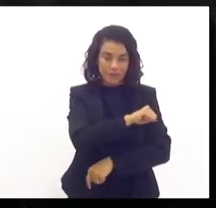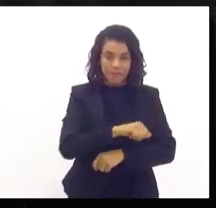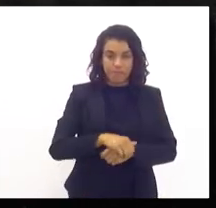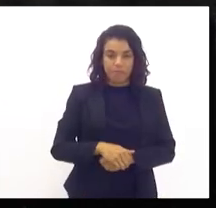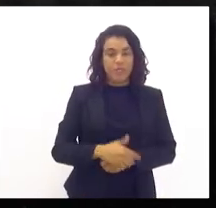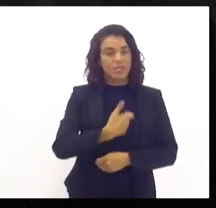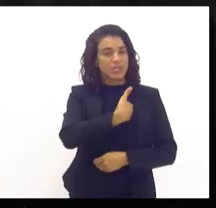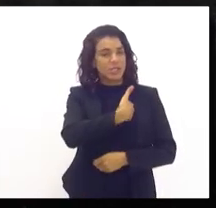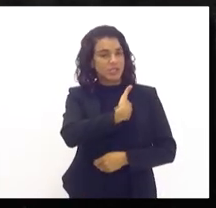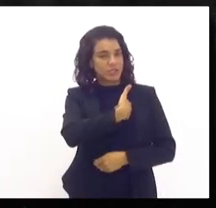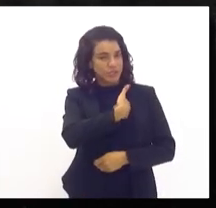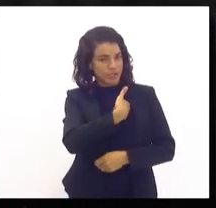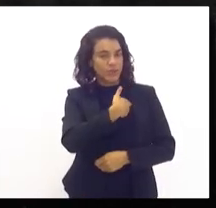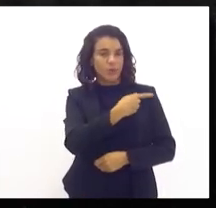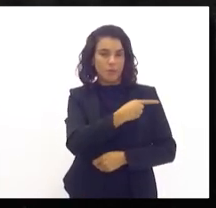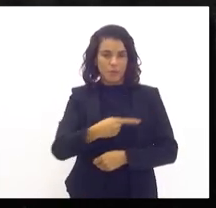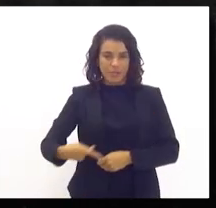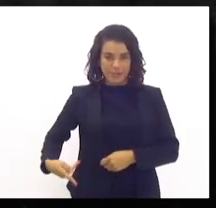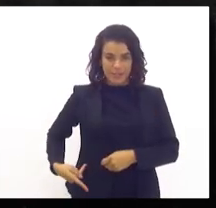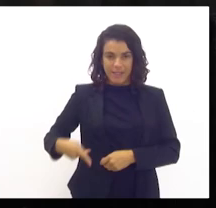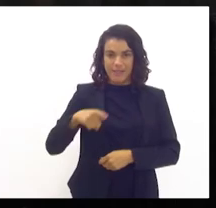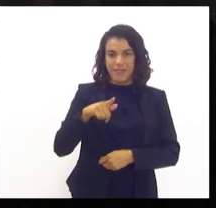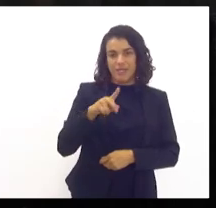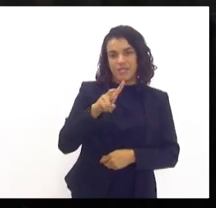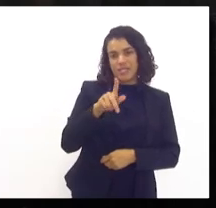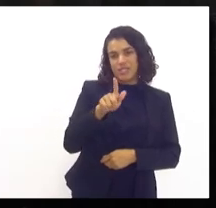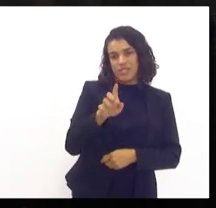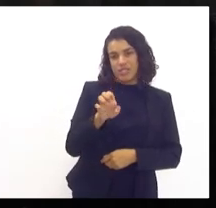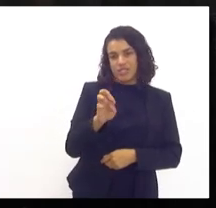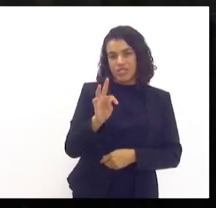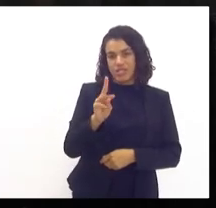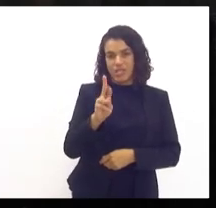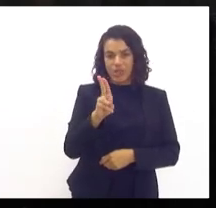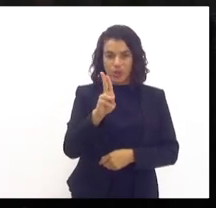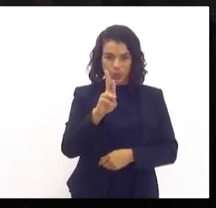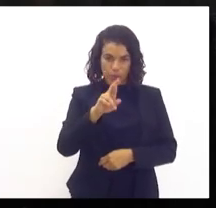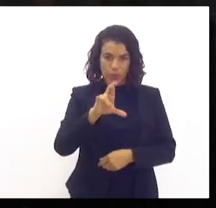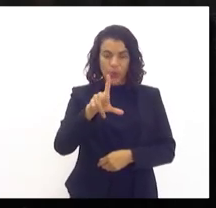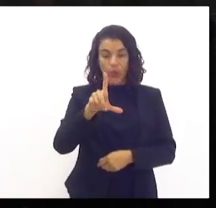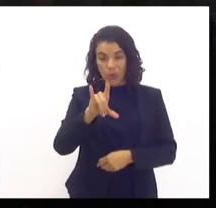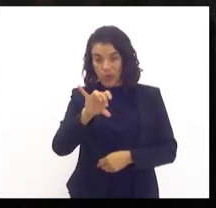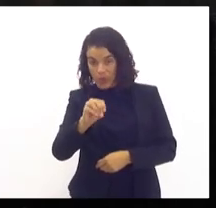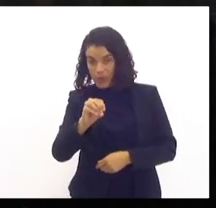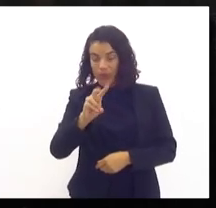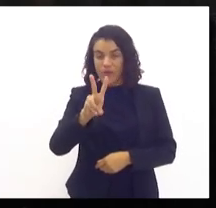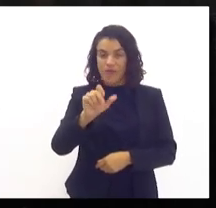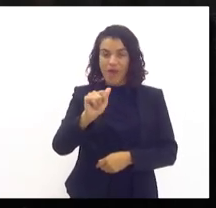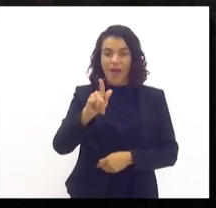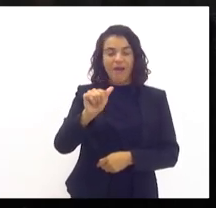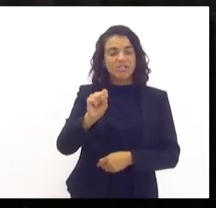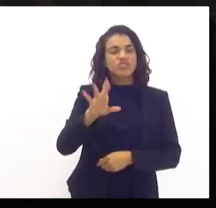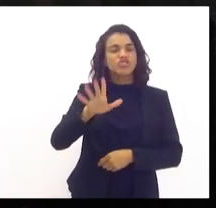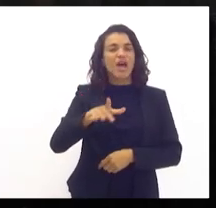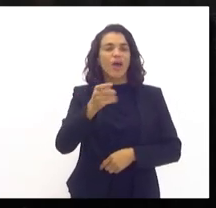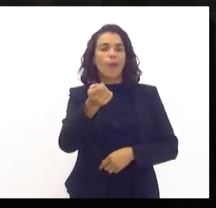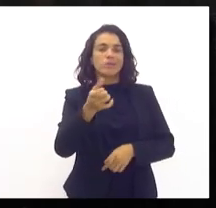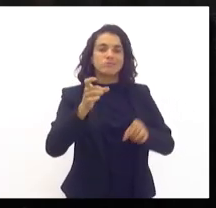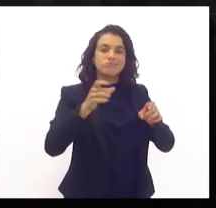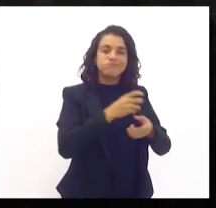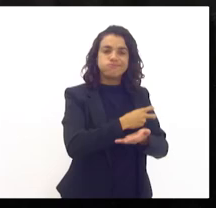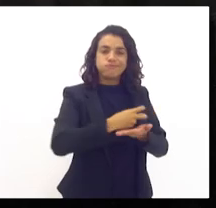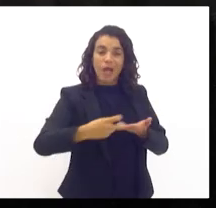Getúlio Vargas estava nos seus últimos anos de governo quando criou a Petrobras. E